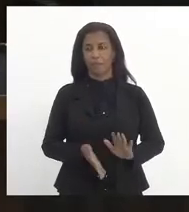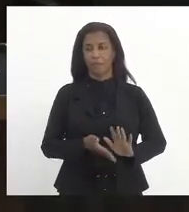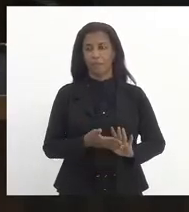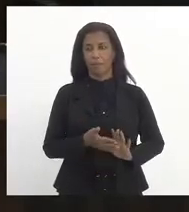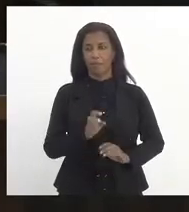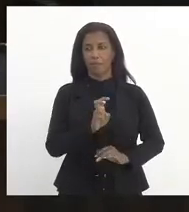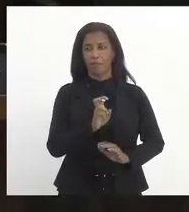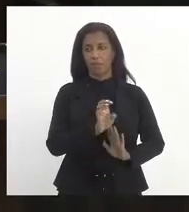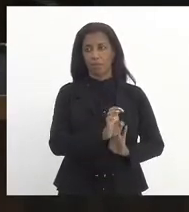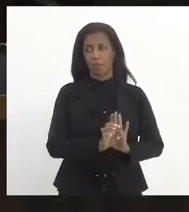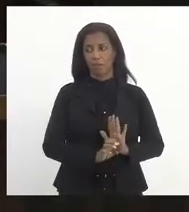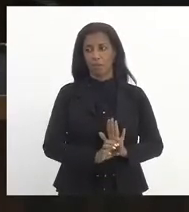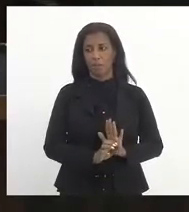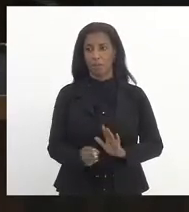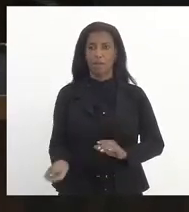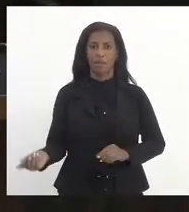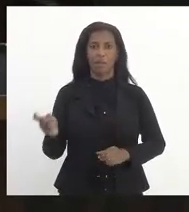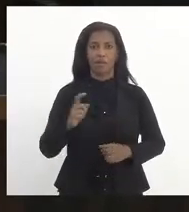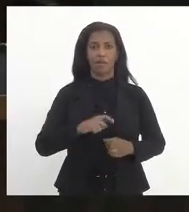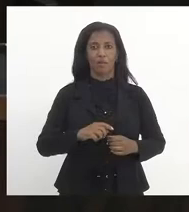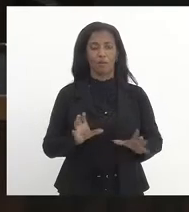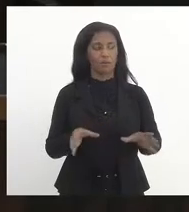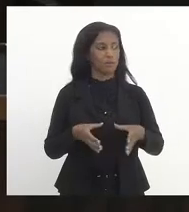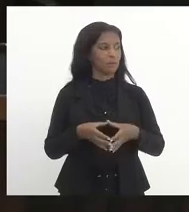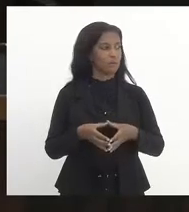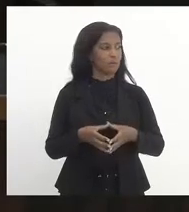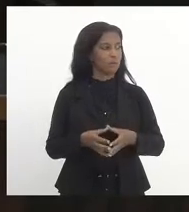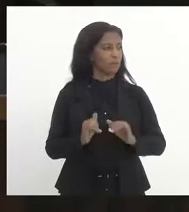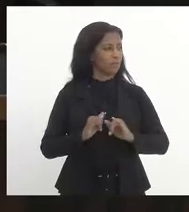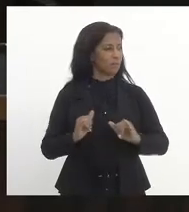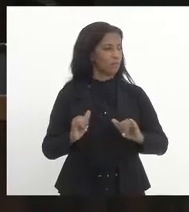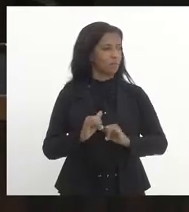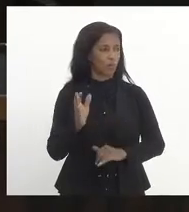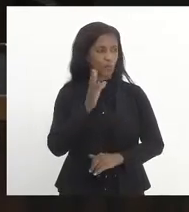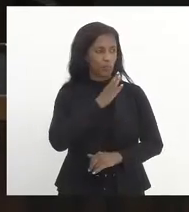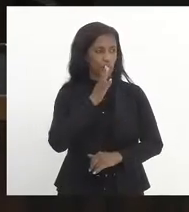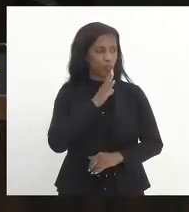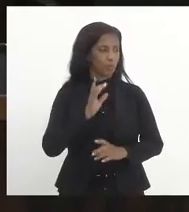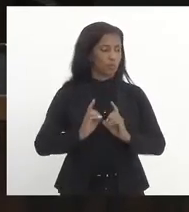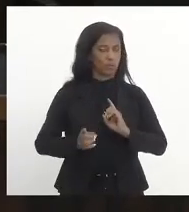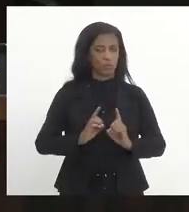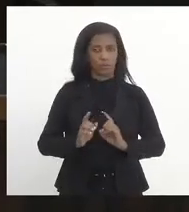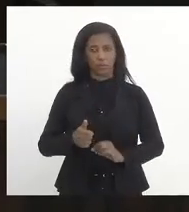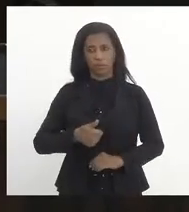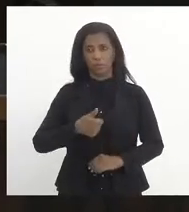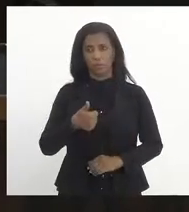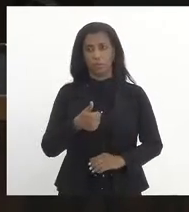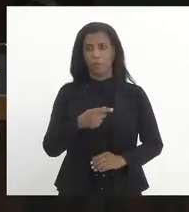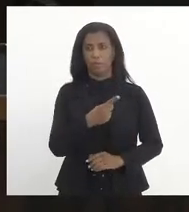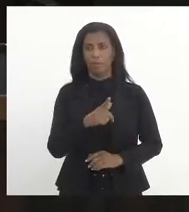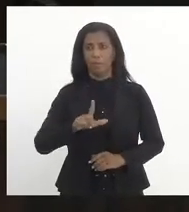recebeu 5 emendas e retorna às comissões. Anuncio em regime de urgência e discussão única,